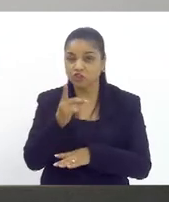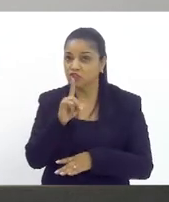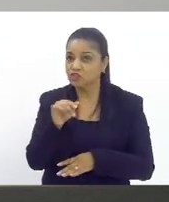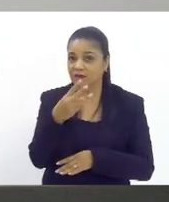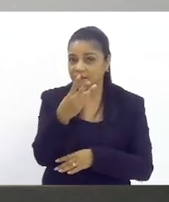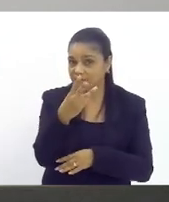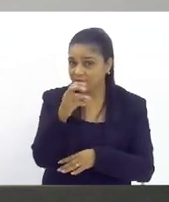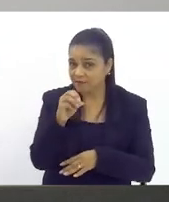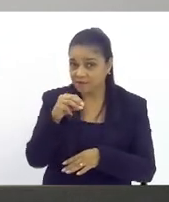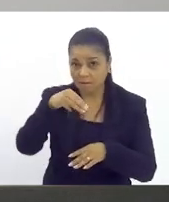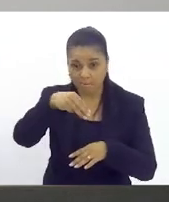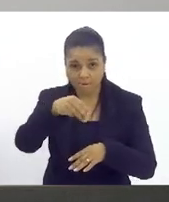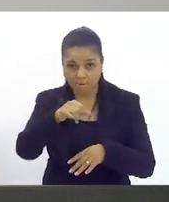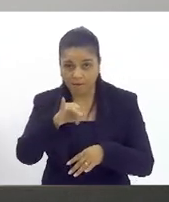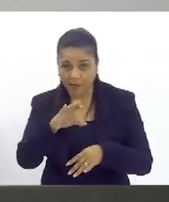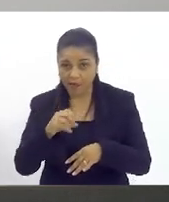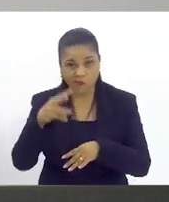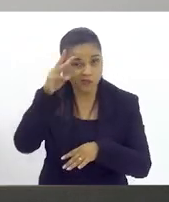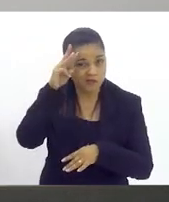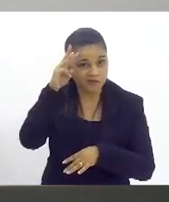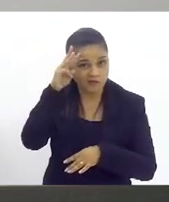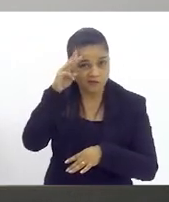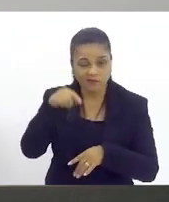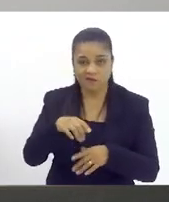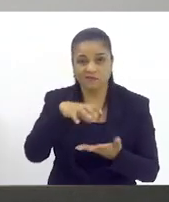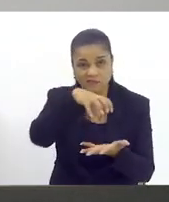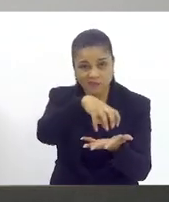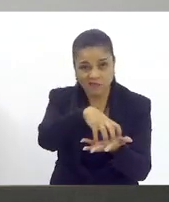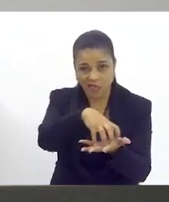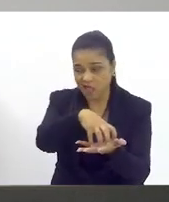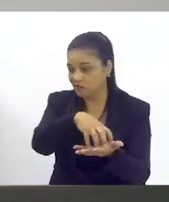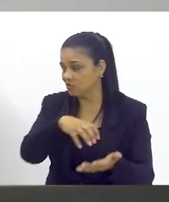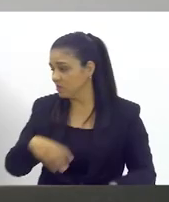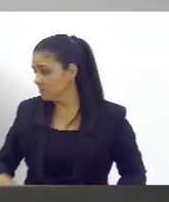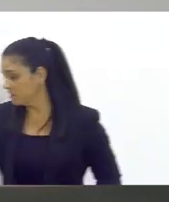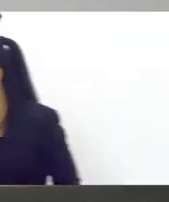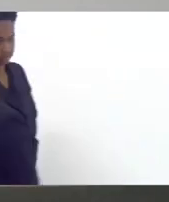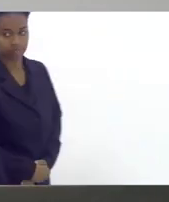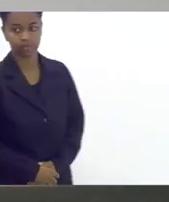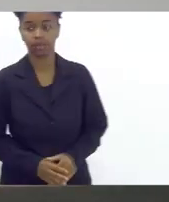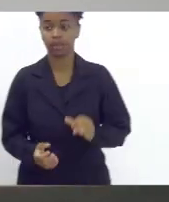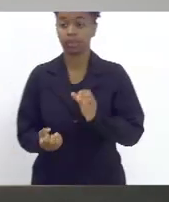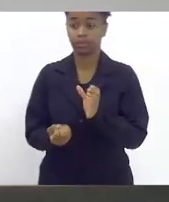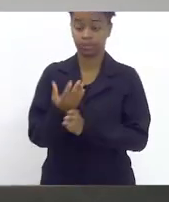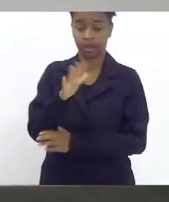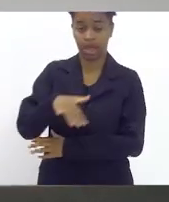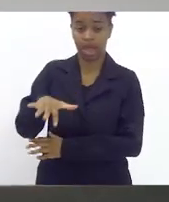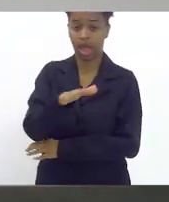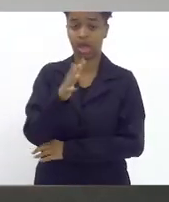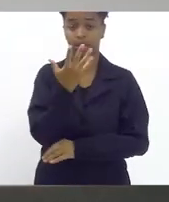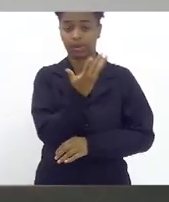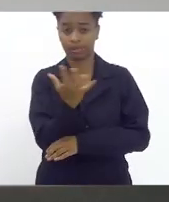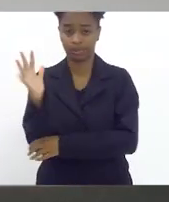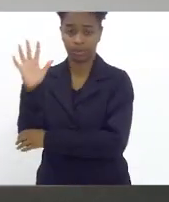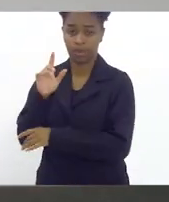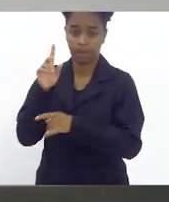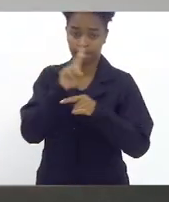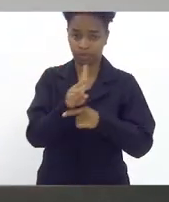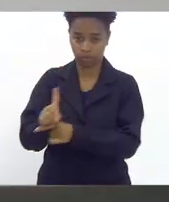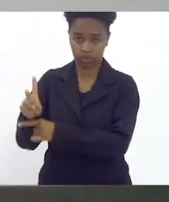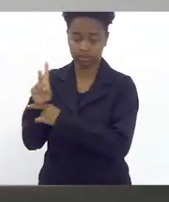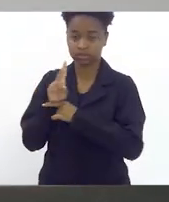agora na terça-feira estaremos na sede da área de Proteção Ambiental folha de Macacu justamente fazendo lançamento